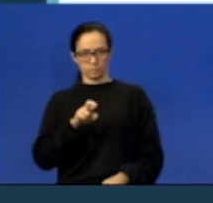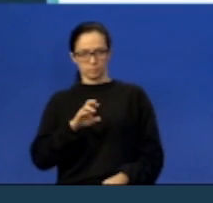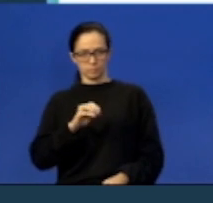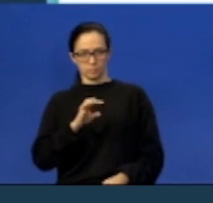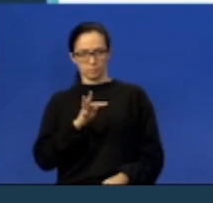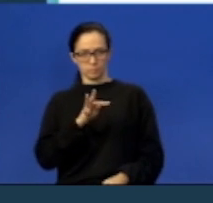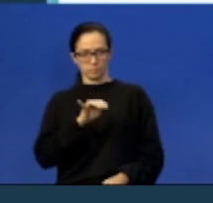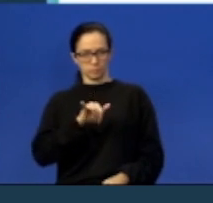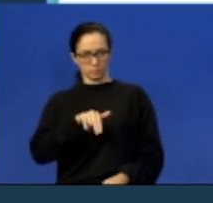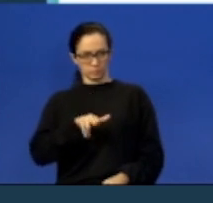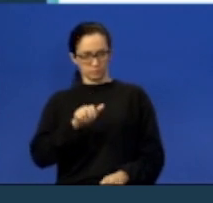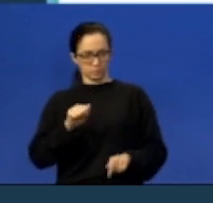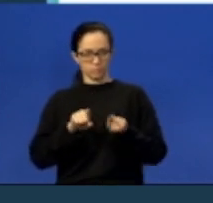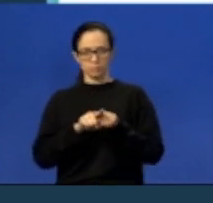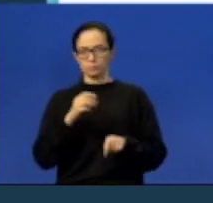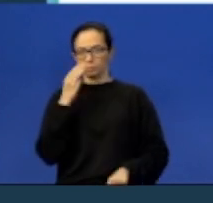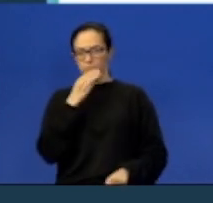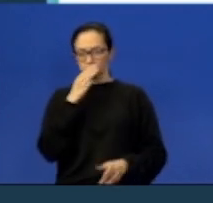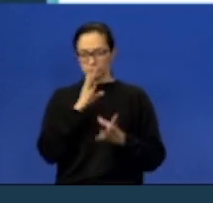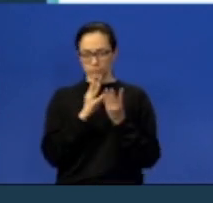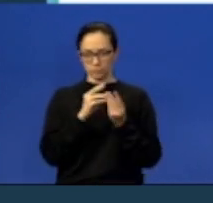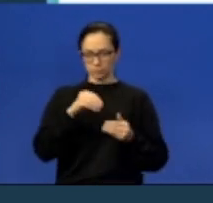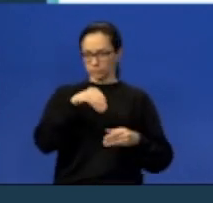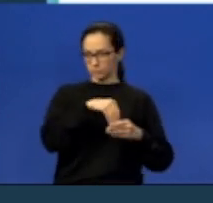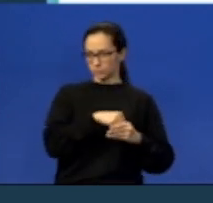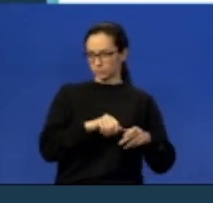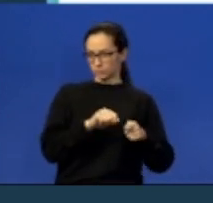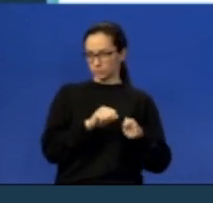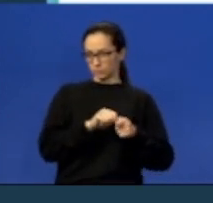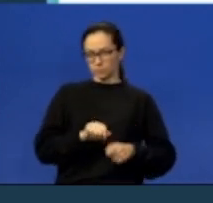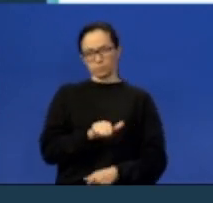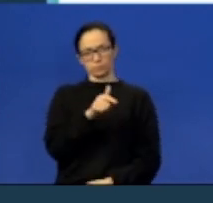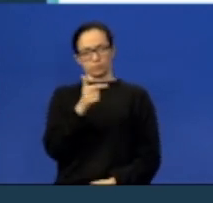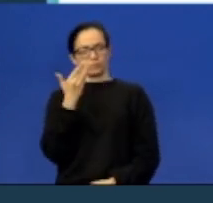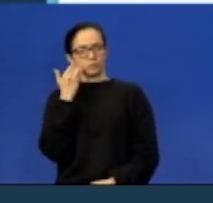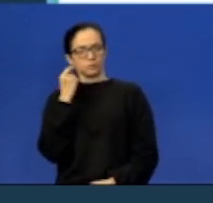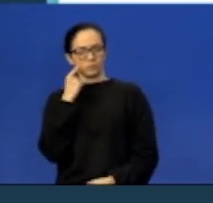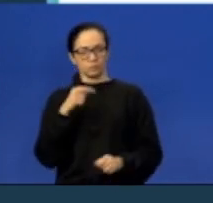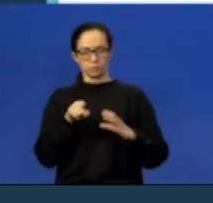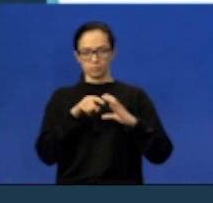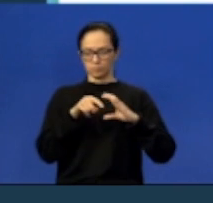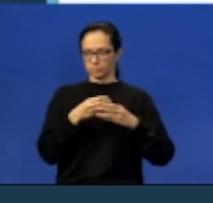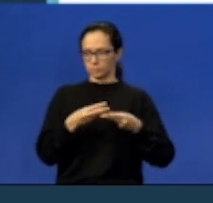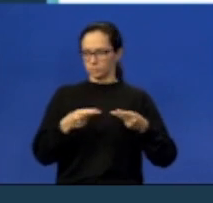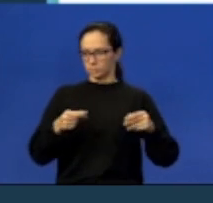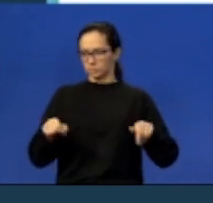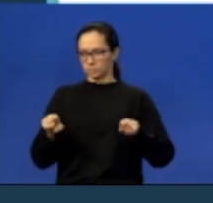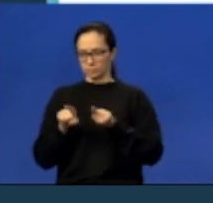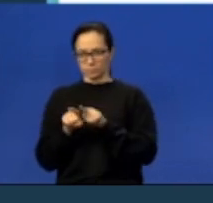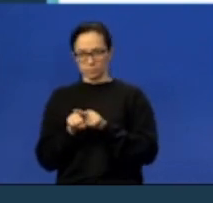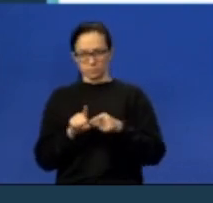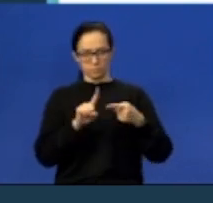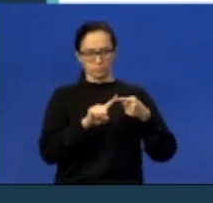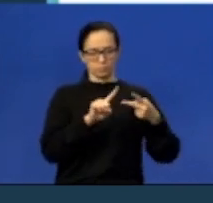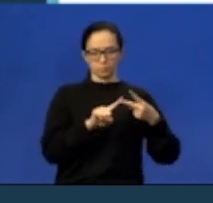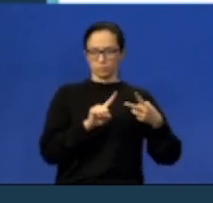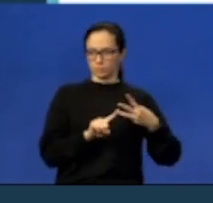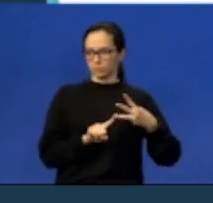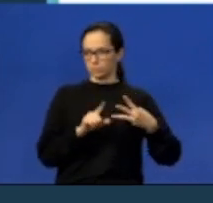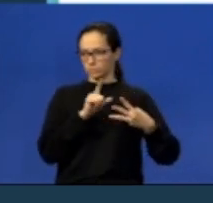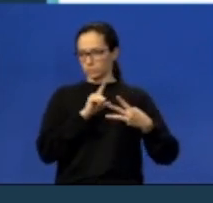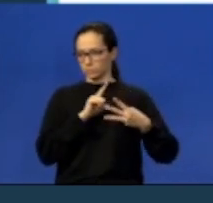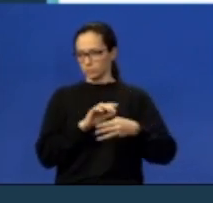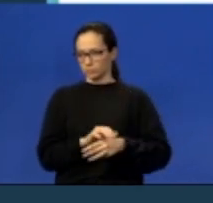por açúcares. Além das substâncias de base do colágeno, a gente tem as células do tecido ósseo, que são 3, os osteoblastos,